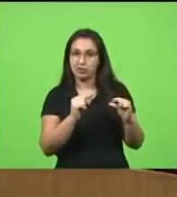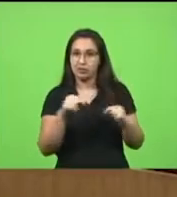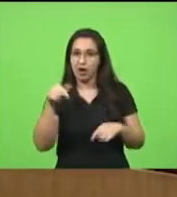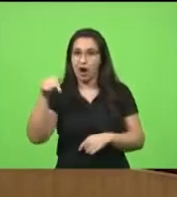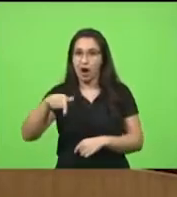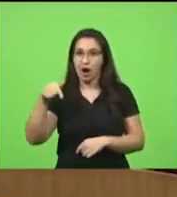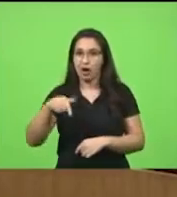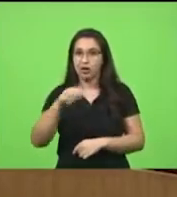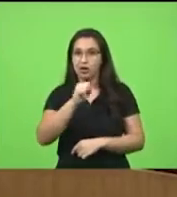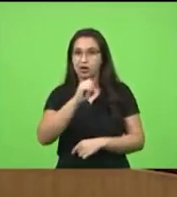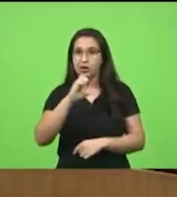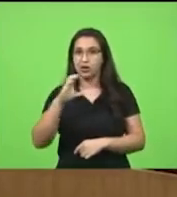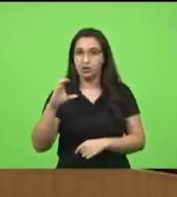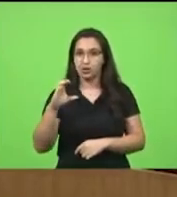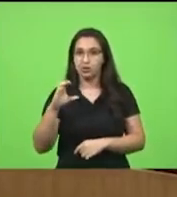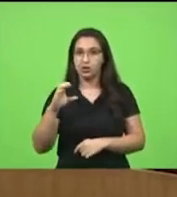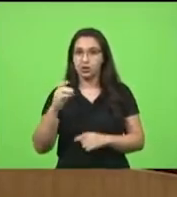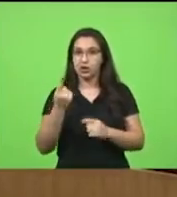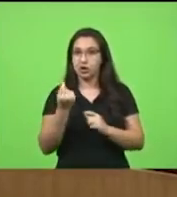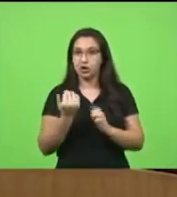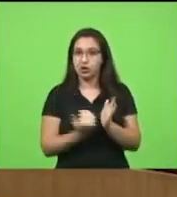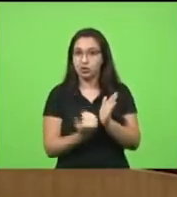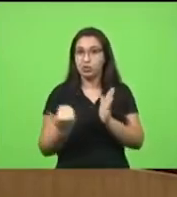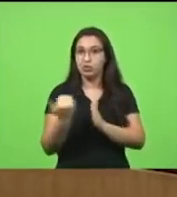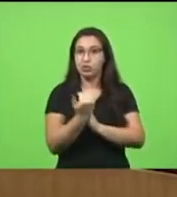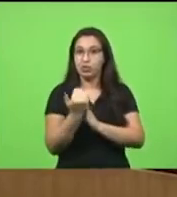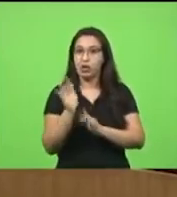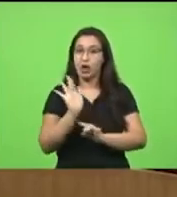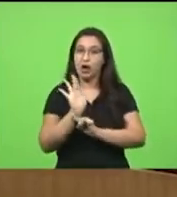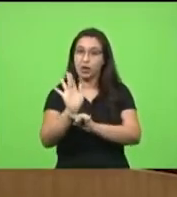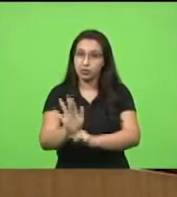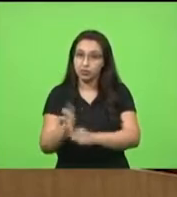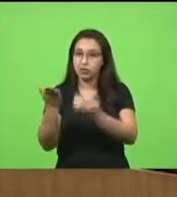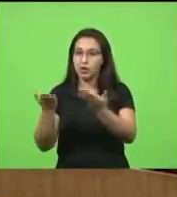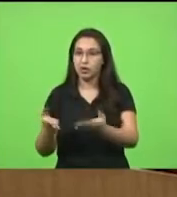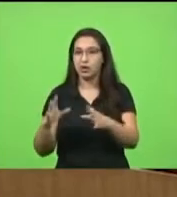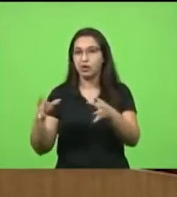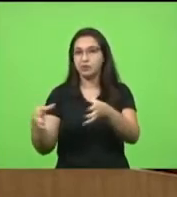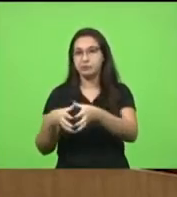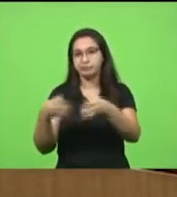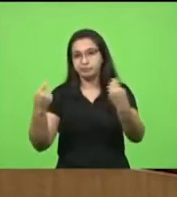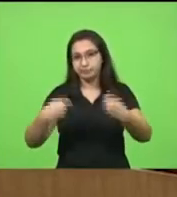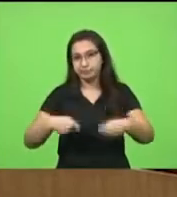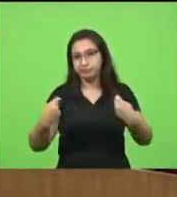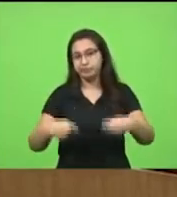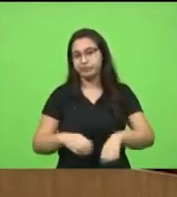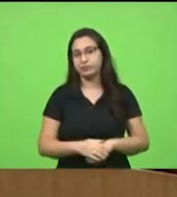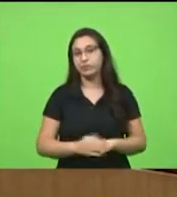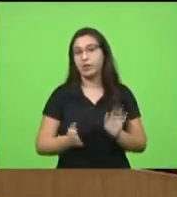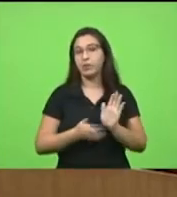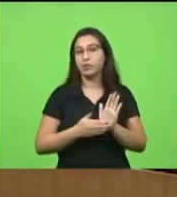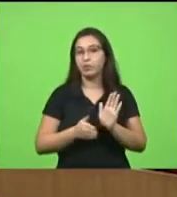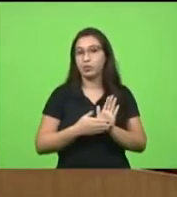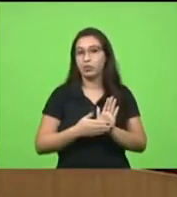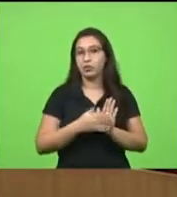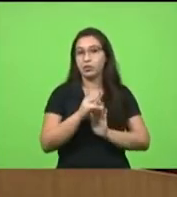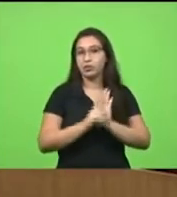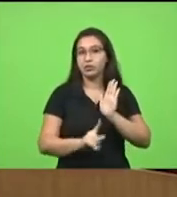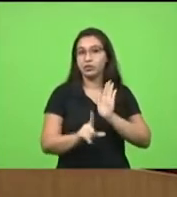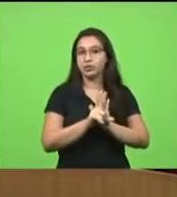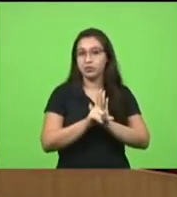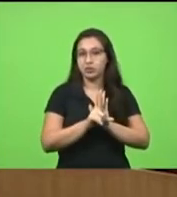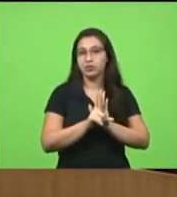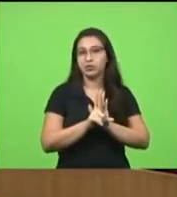superávit da história, temos que auxiliar esses setores. Por isso propus projeto de lei, já que não veio do executivo,